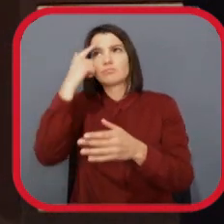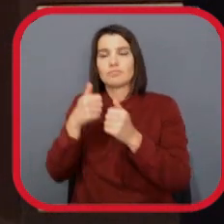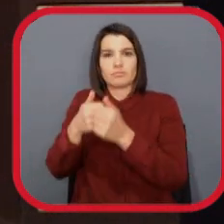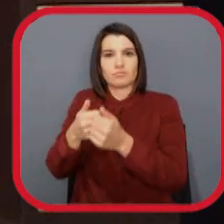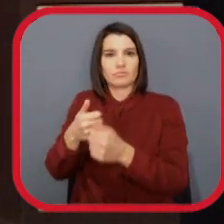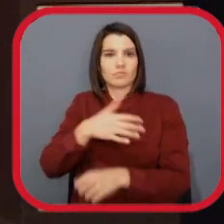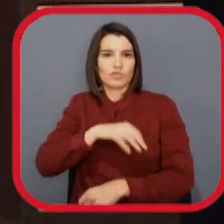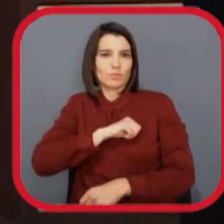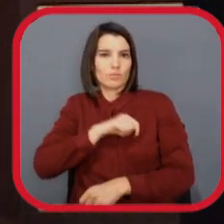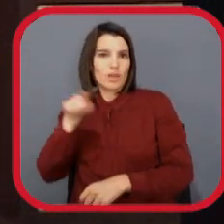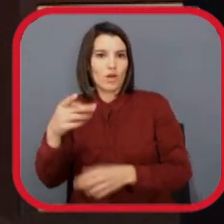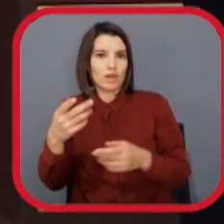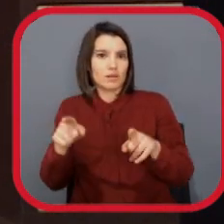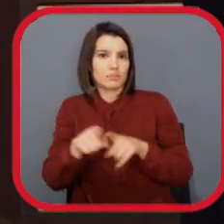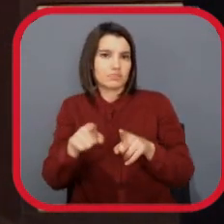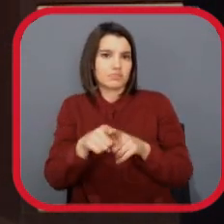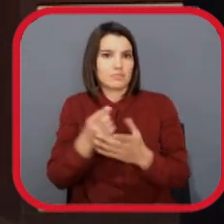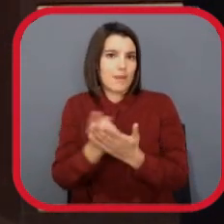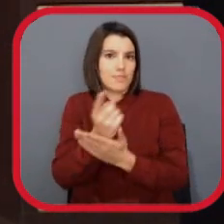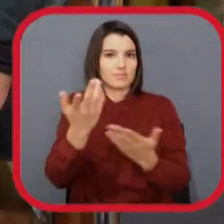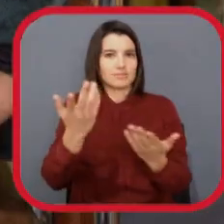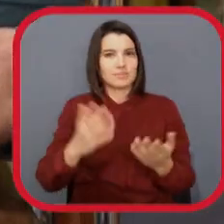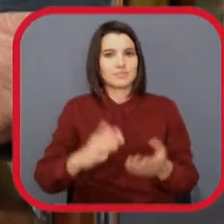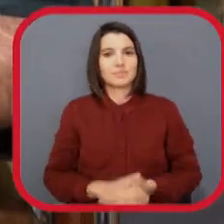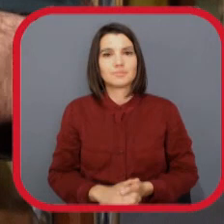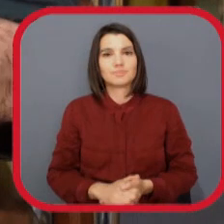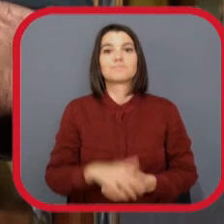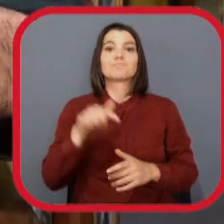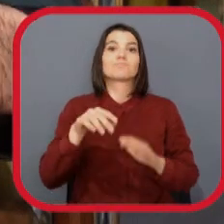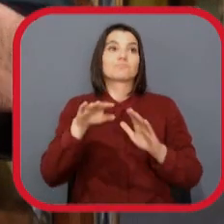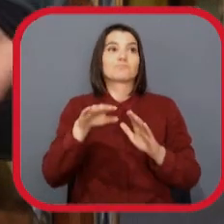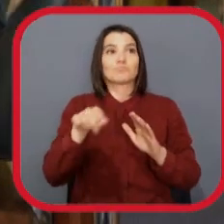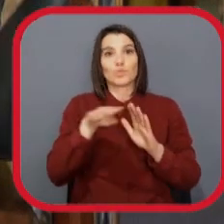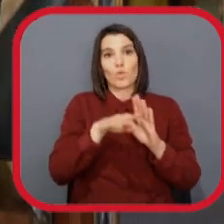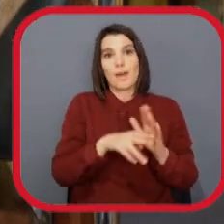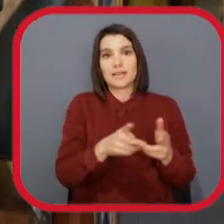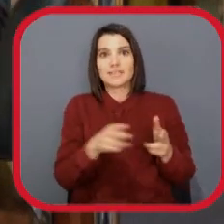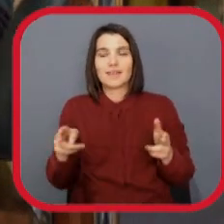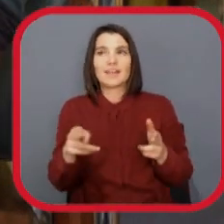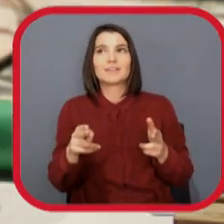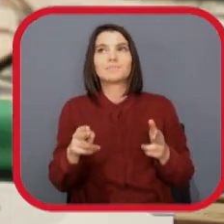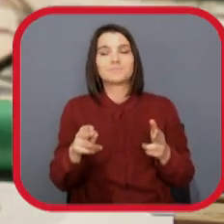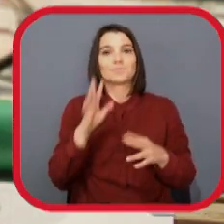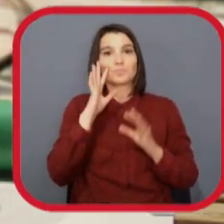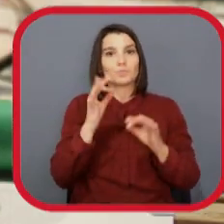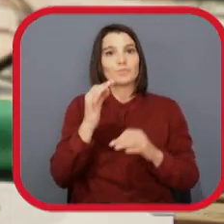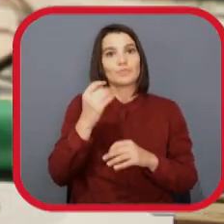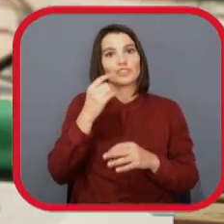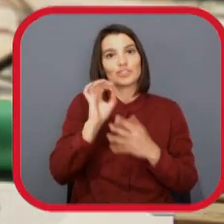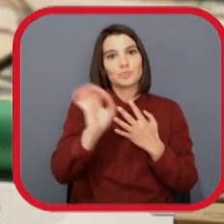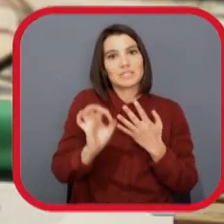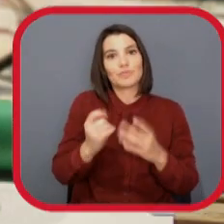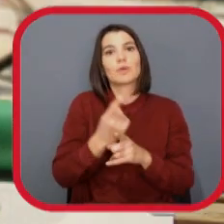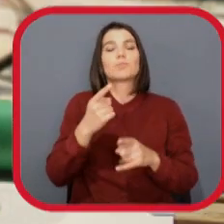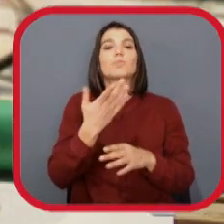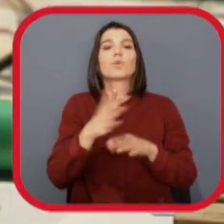espanhol como se fosse um mapa. O Conta-me, para nós, tem um cuidado muito específico. É dito nos episódios